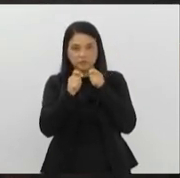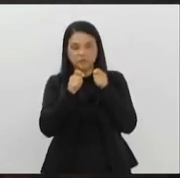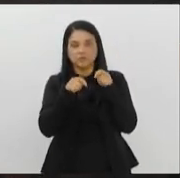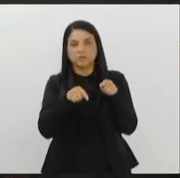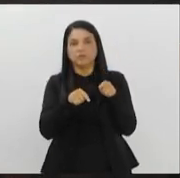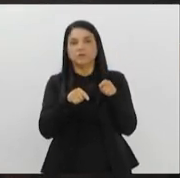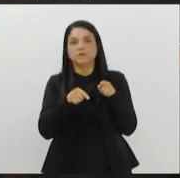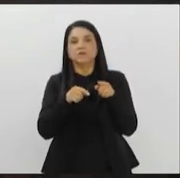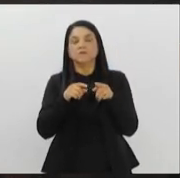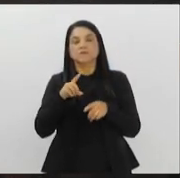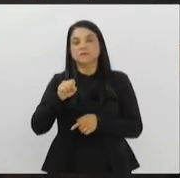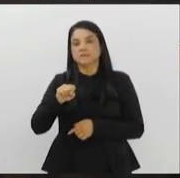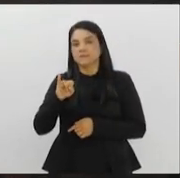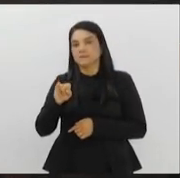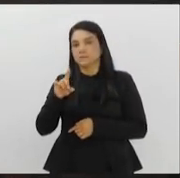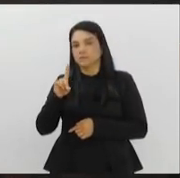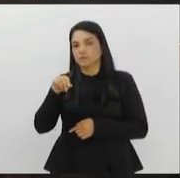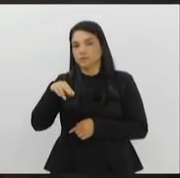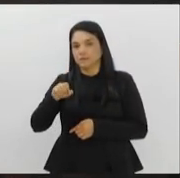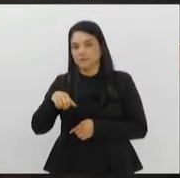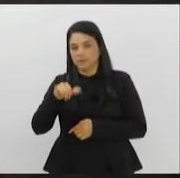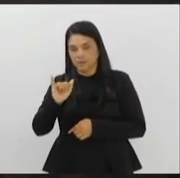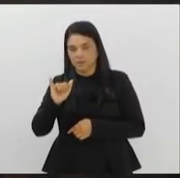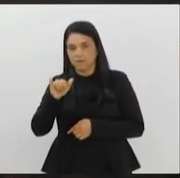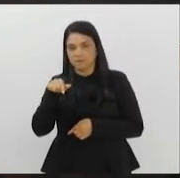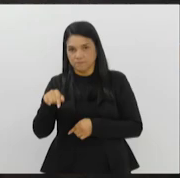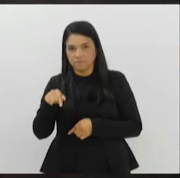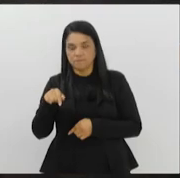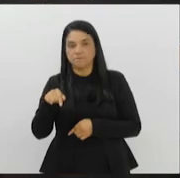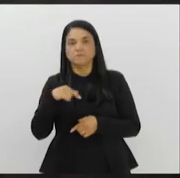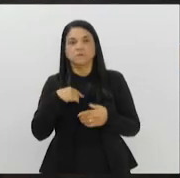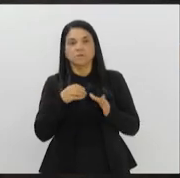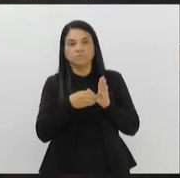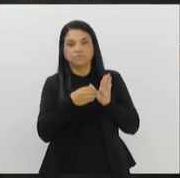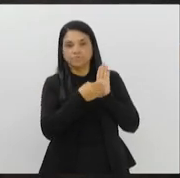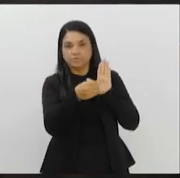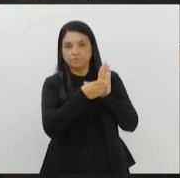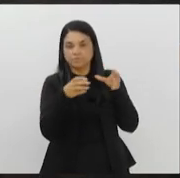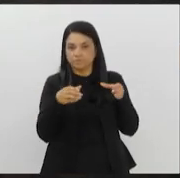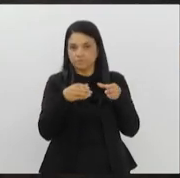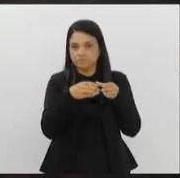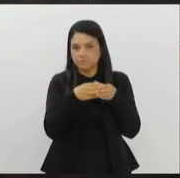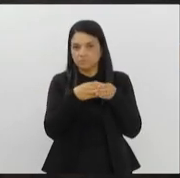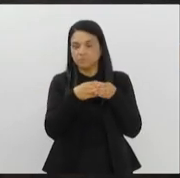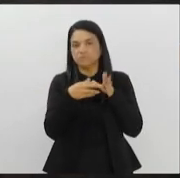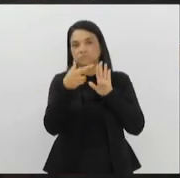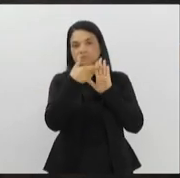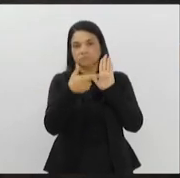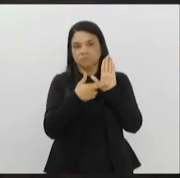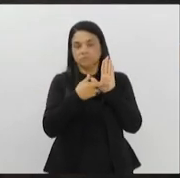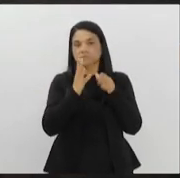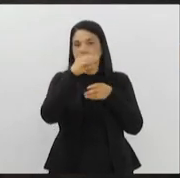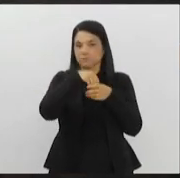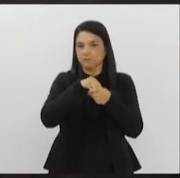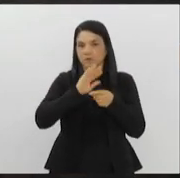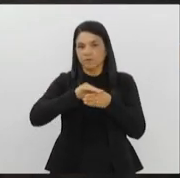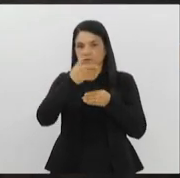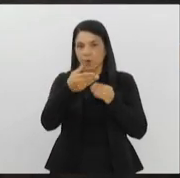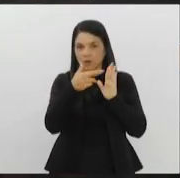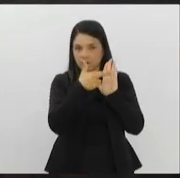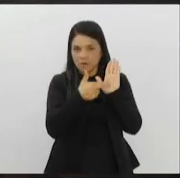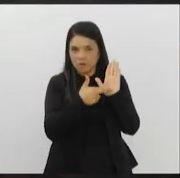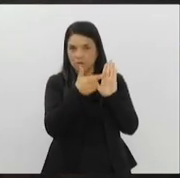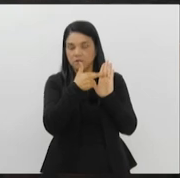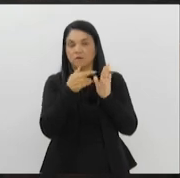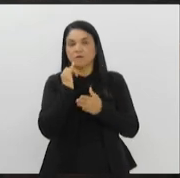senhor Sidney Nolasco Rezende. Parecer da Comissão de Normas Internas e Proposições Externas, favorável.